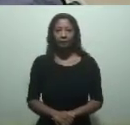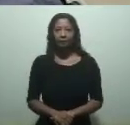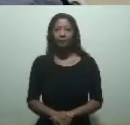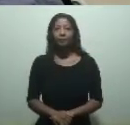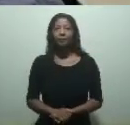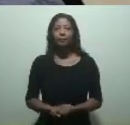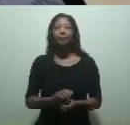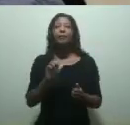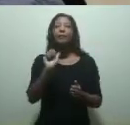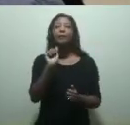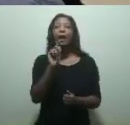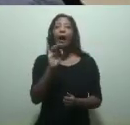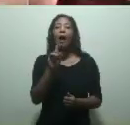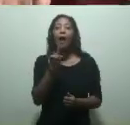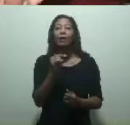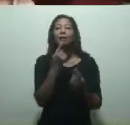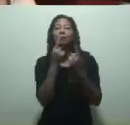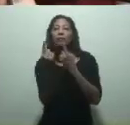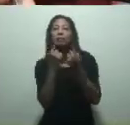Ata em discussão.